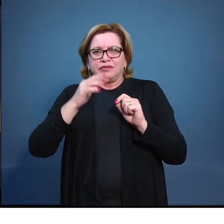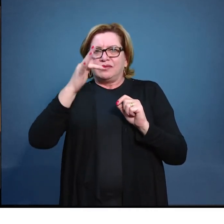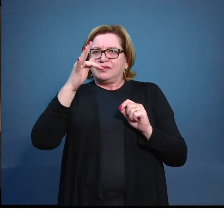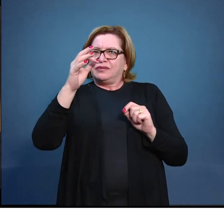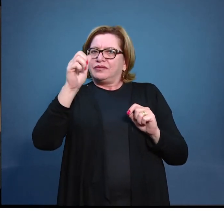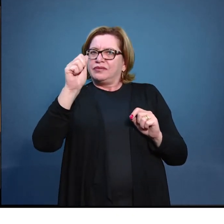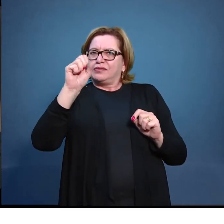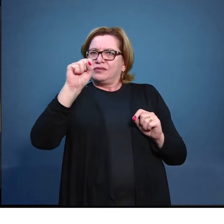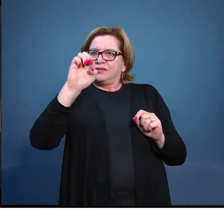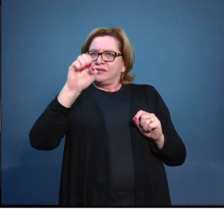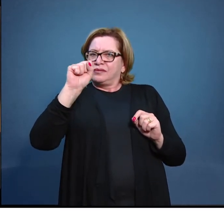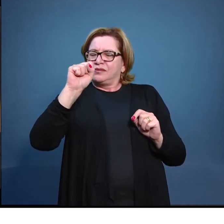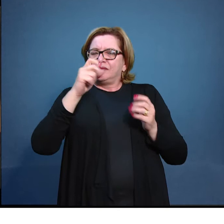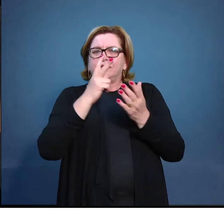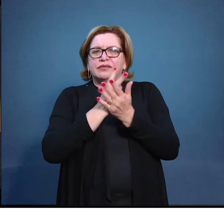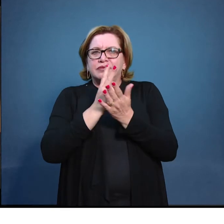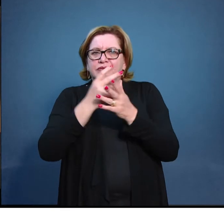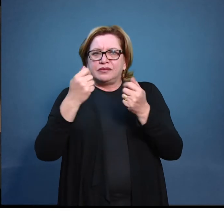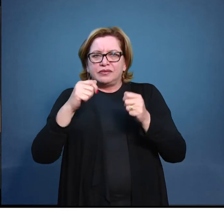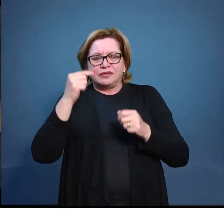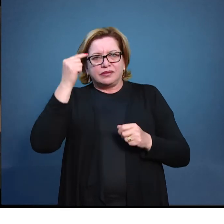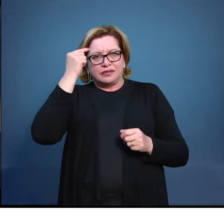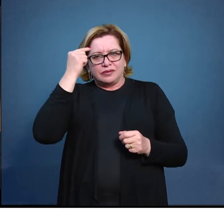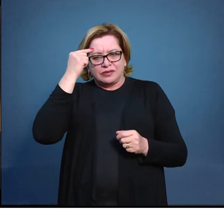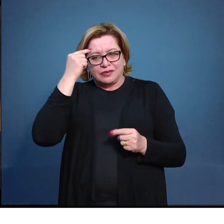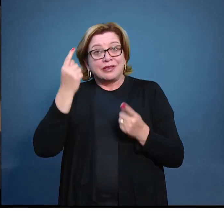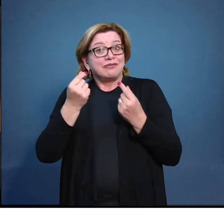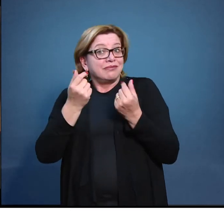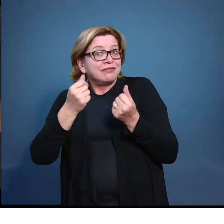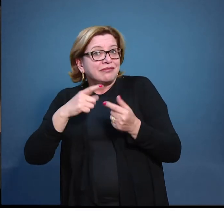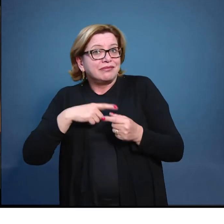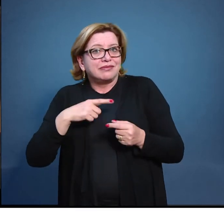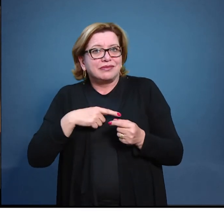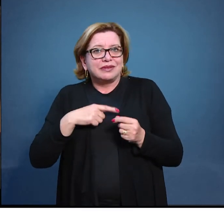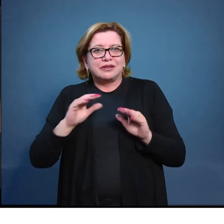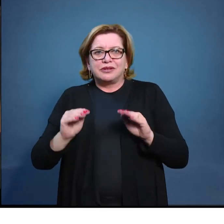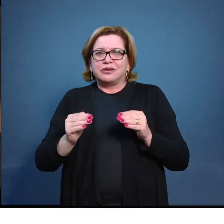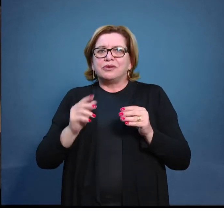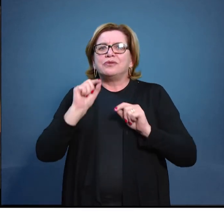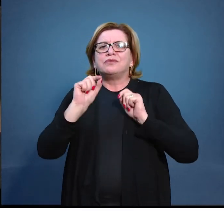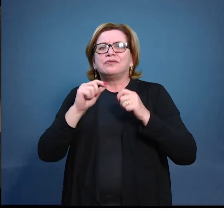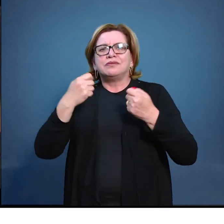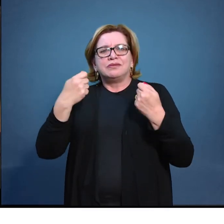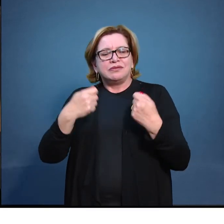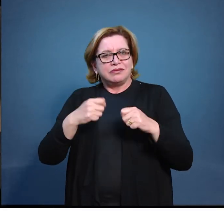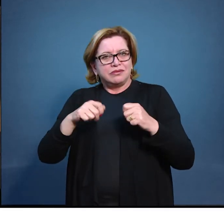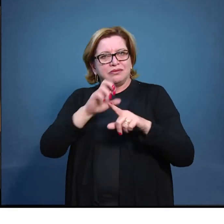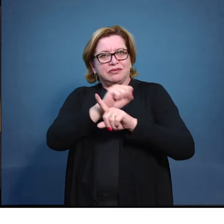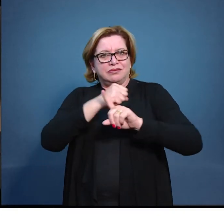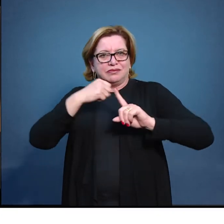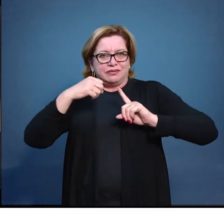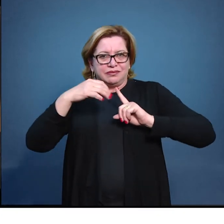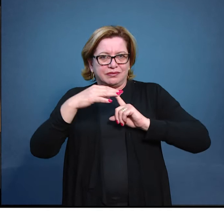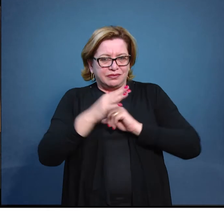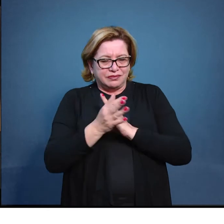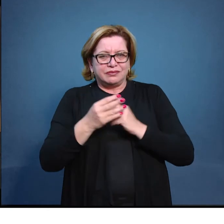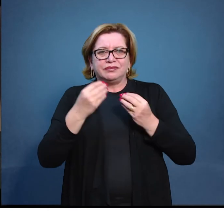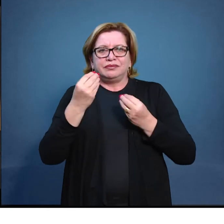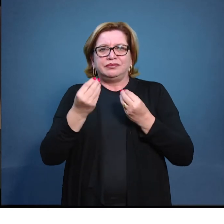seu planejamento é pensar quanto eu vou ter de recursos, quais são as demandas necessárias que eu preciso